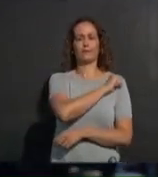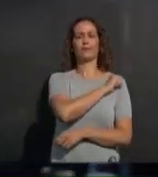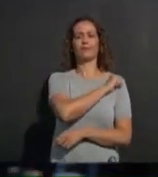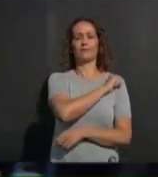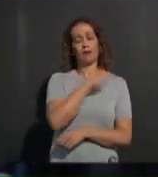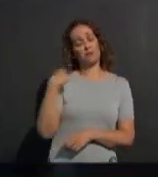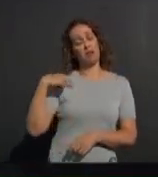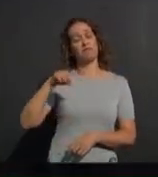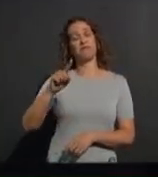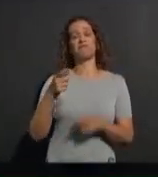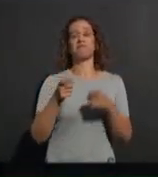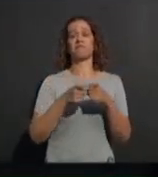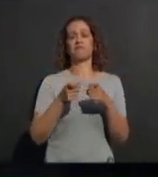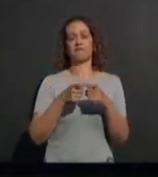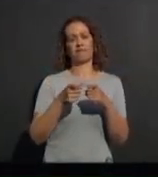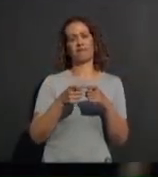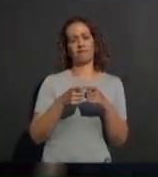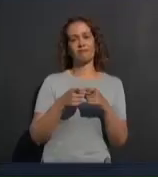Ela vai.